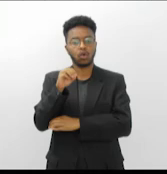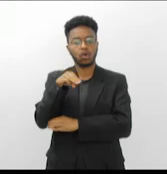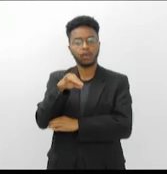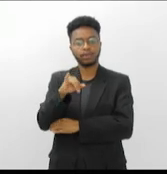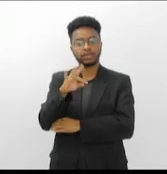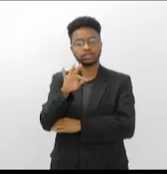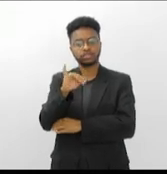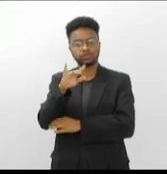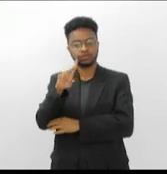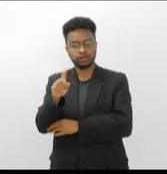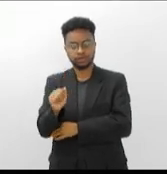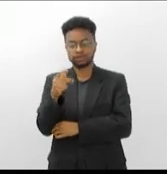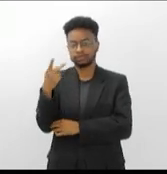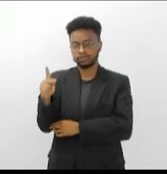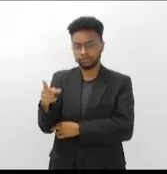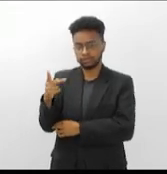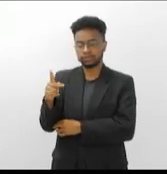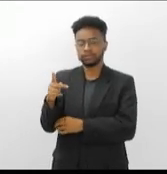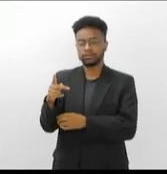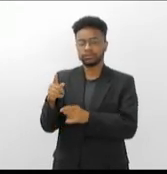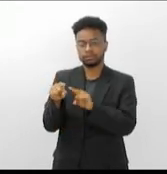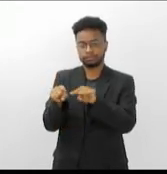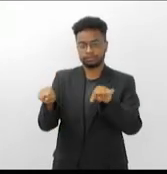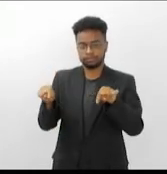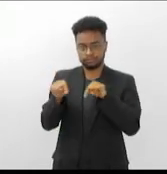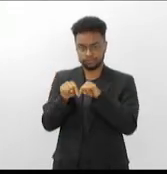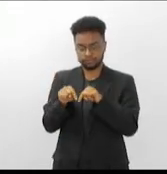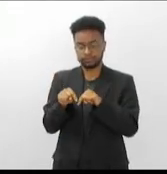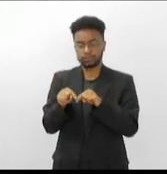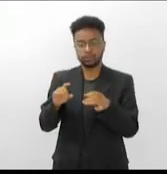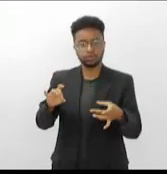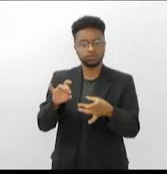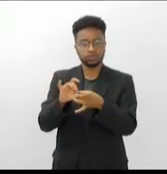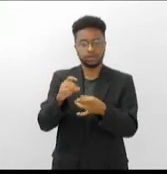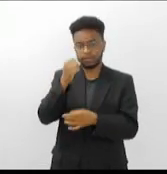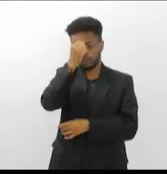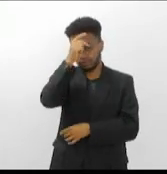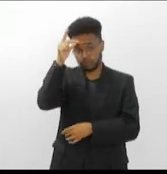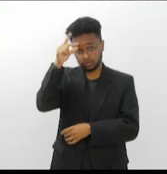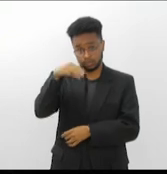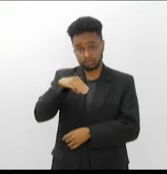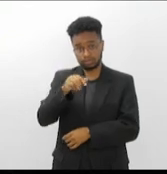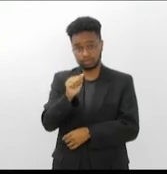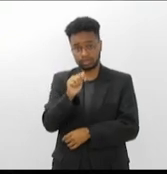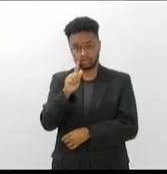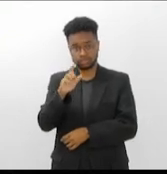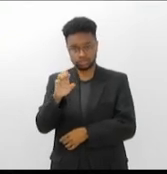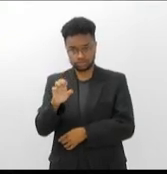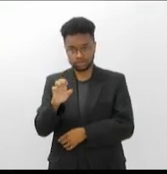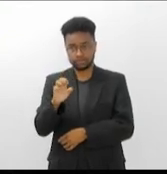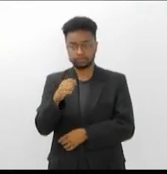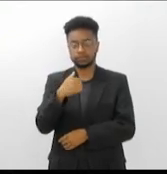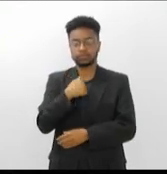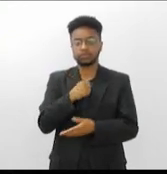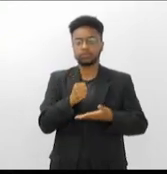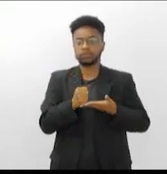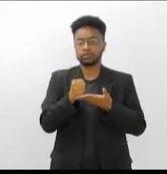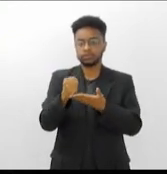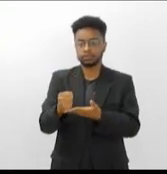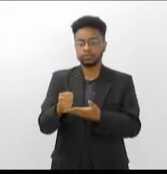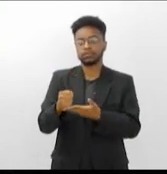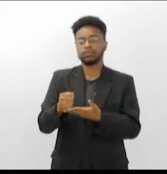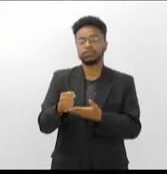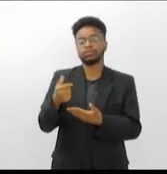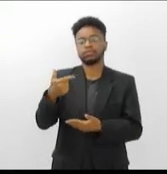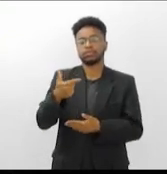seu gabinete, uma comitiva da Prefeitura de Magé. Levei lá a